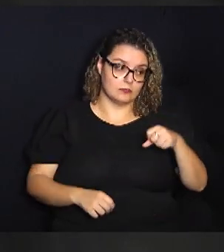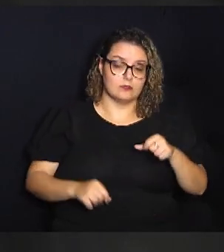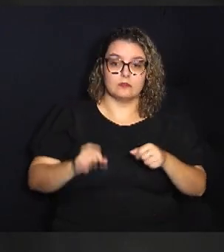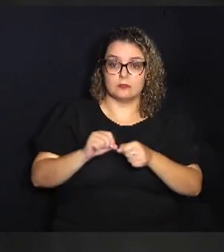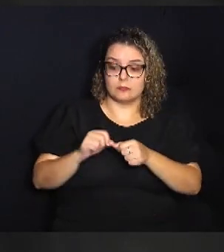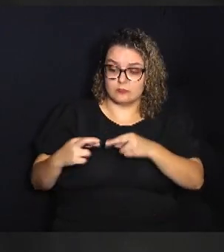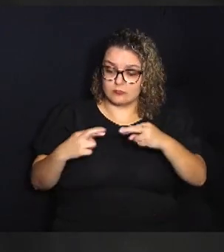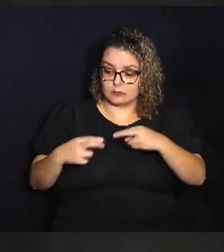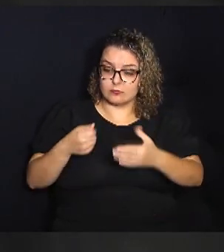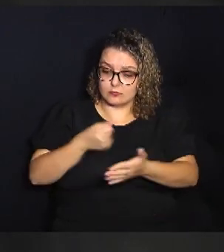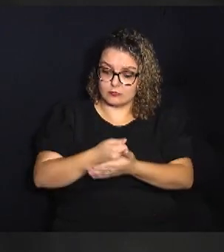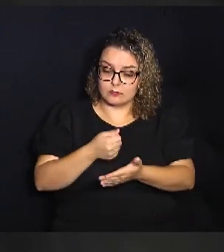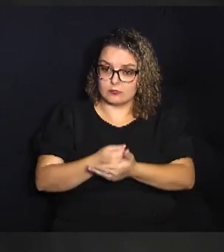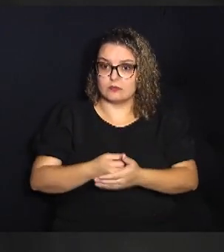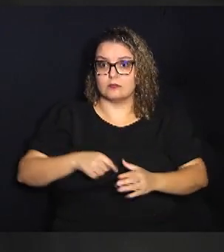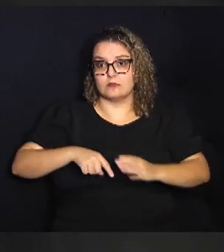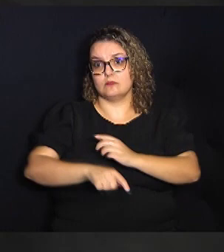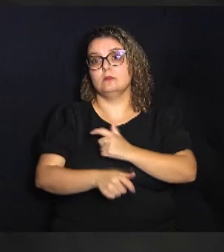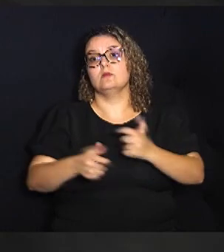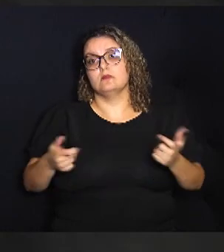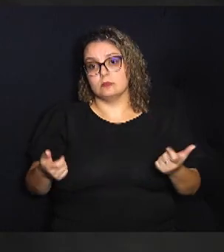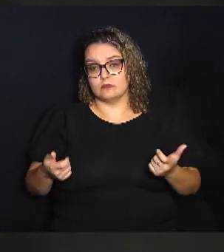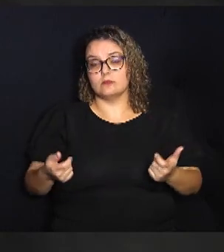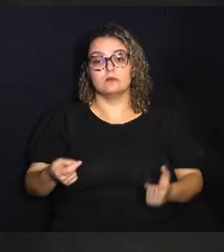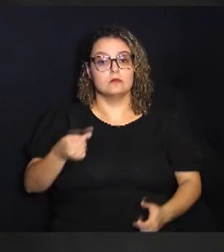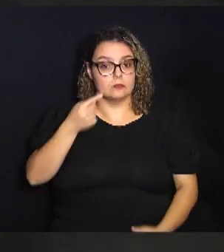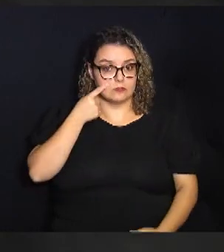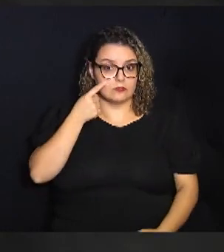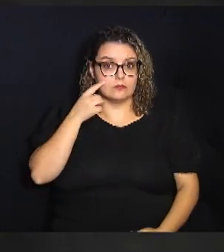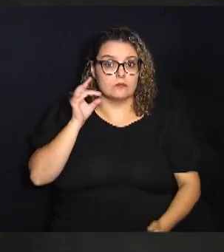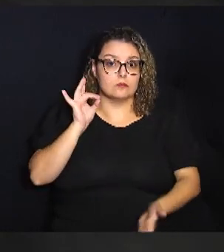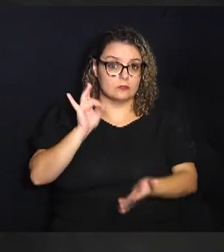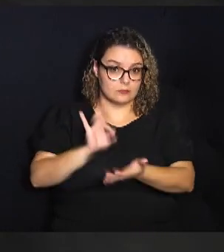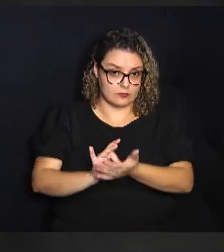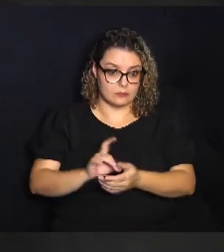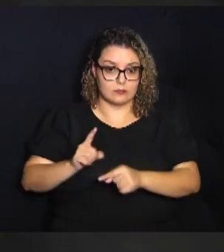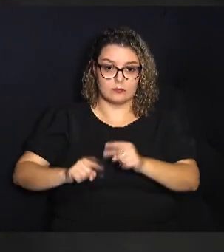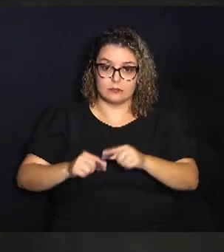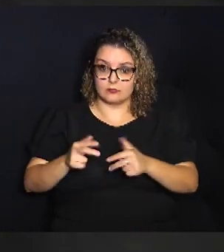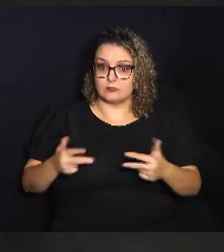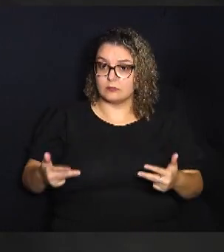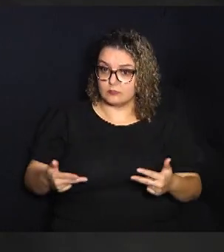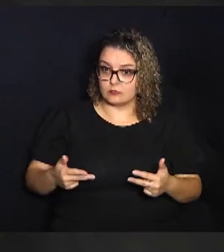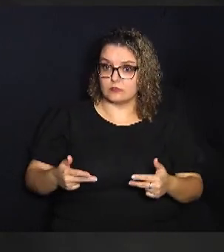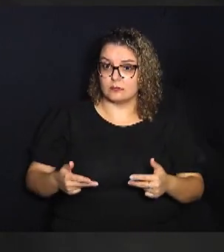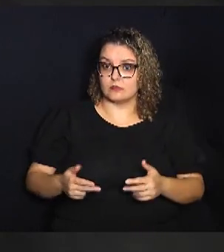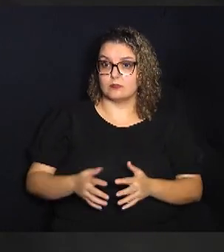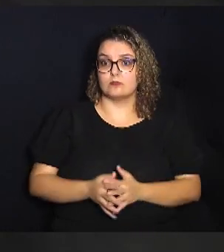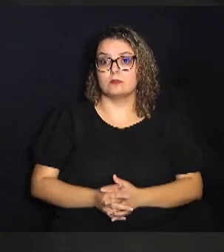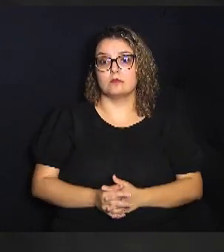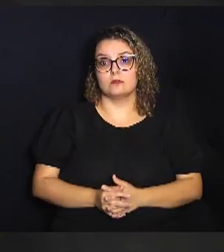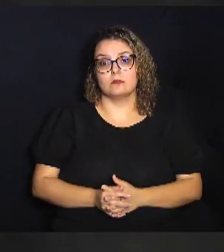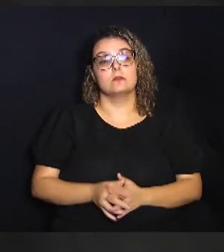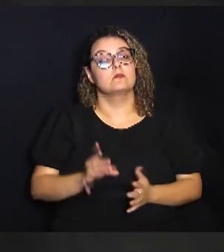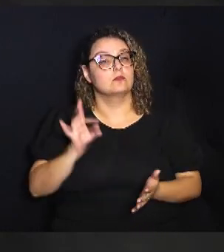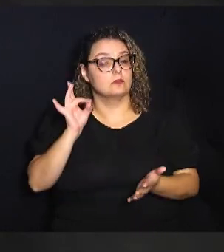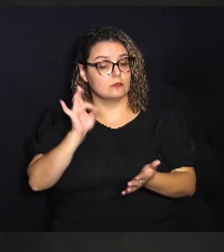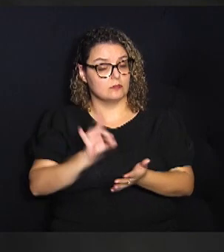mais intensa para ver a origem dos produtos mesmo, para que